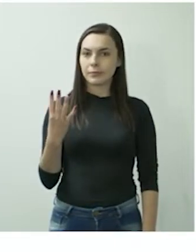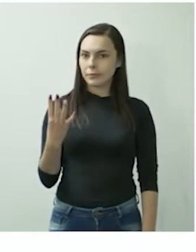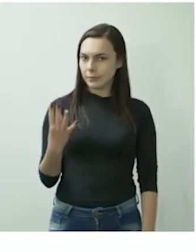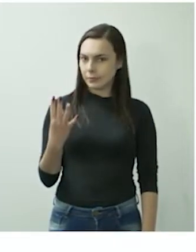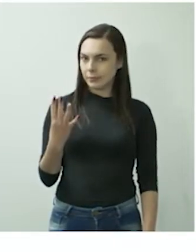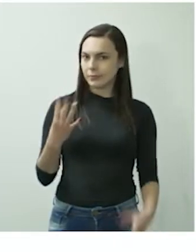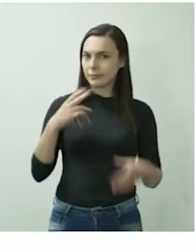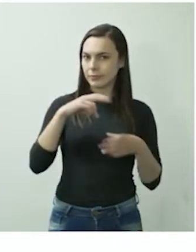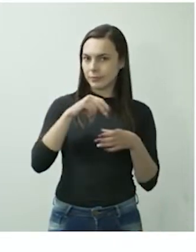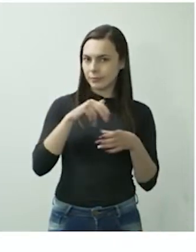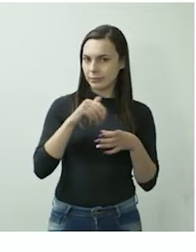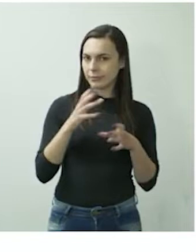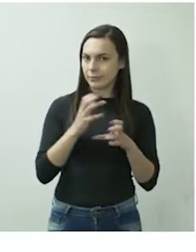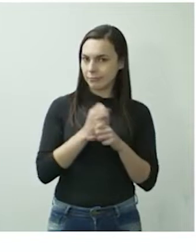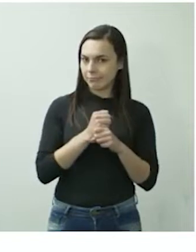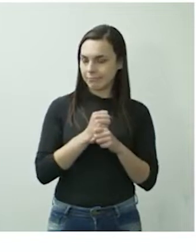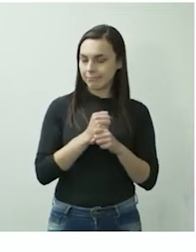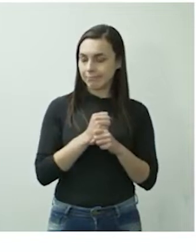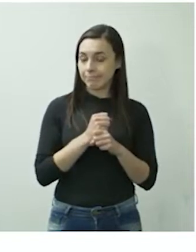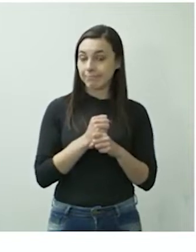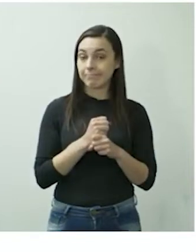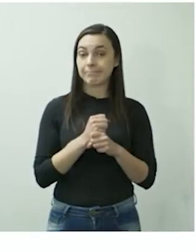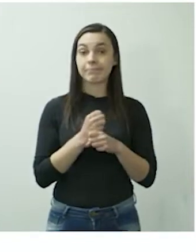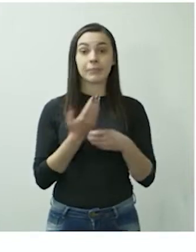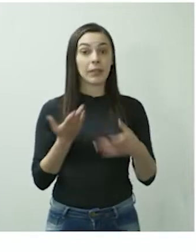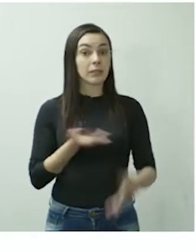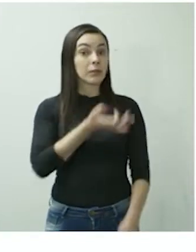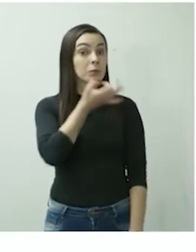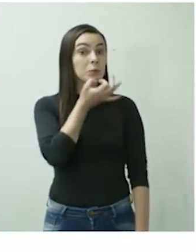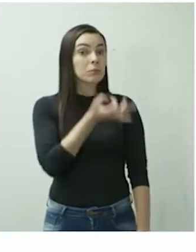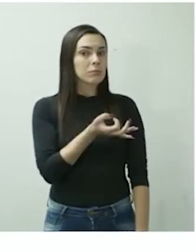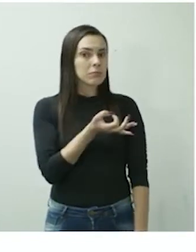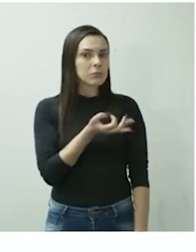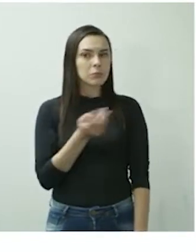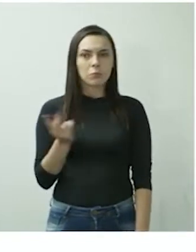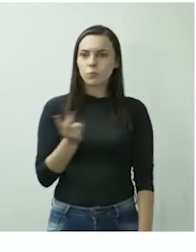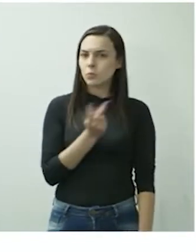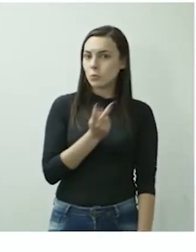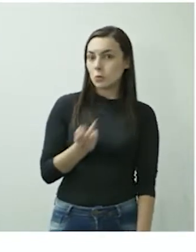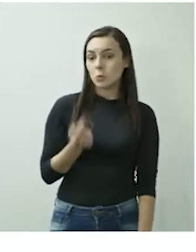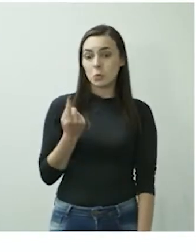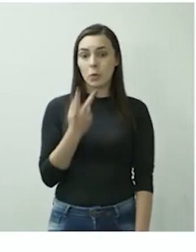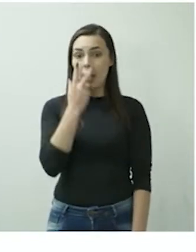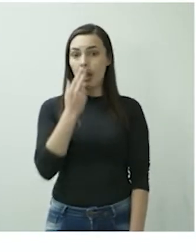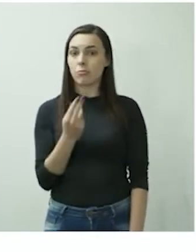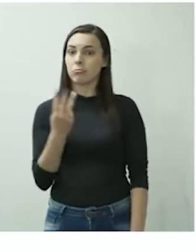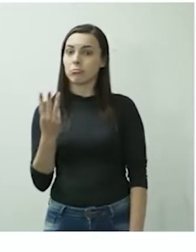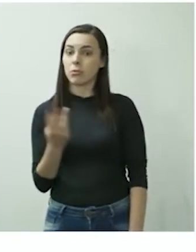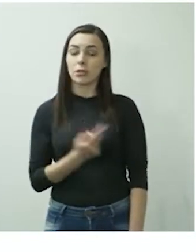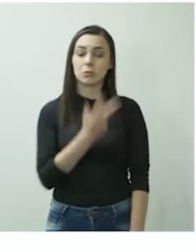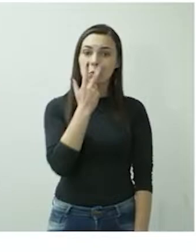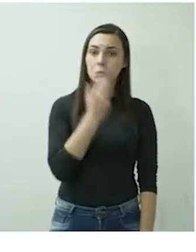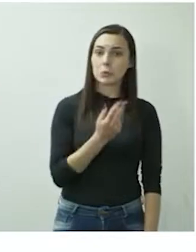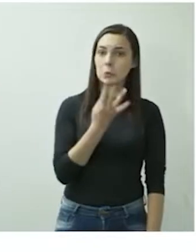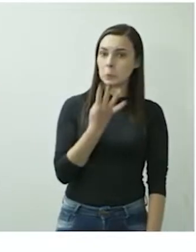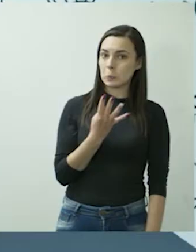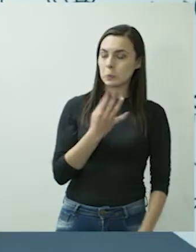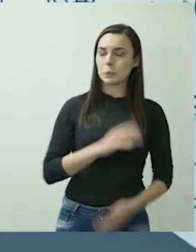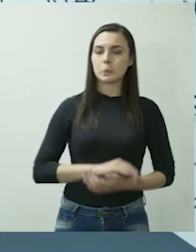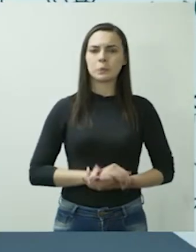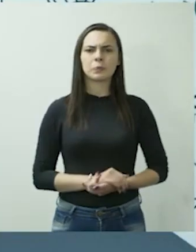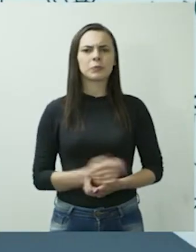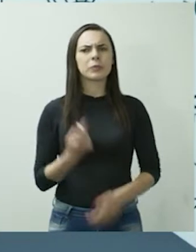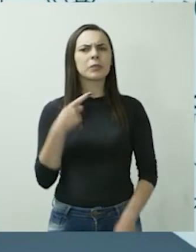1, 2, 3, 4 tampinhas. Essa é a sugestão deles. Um acha que tem 3, o outro acha que tem 4.